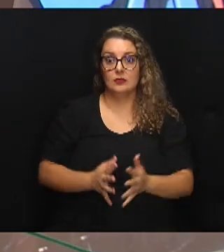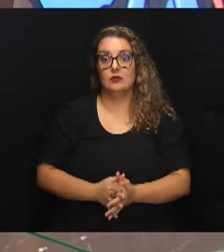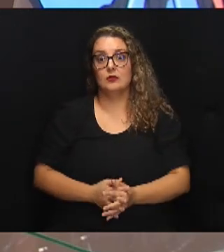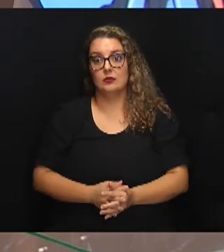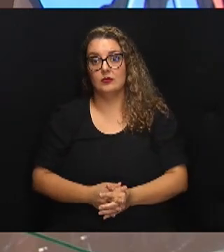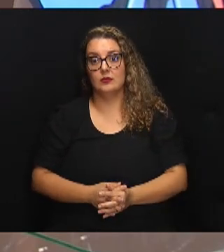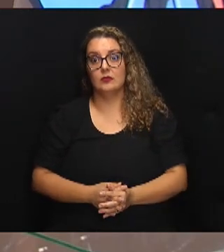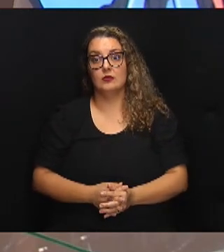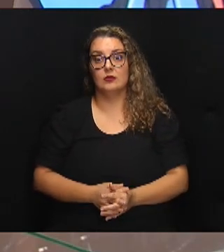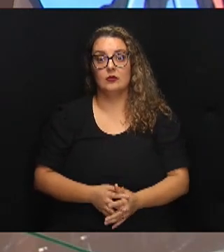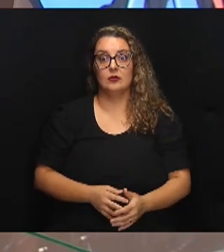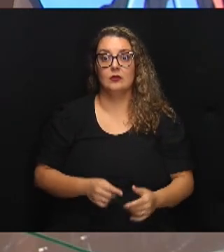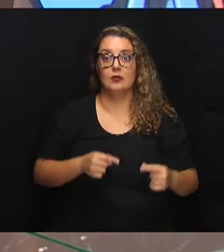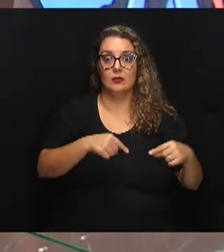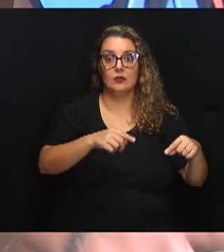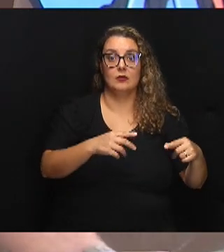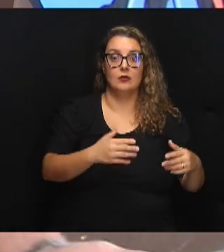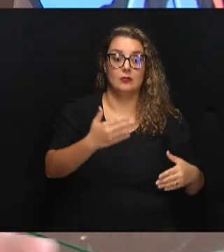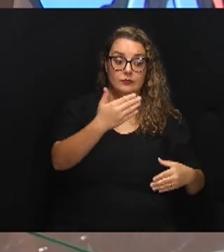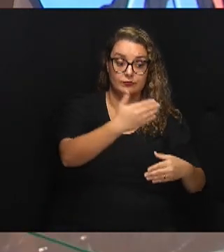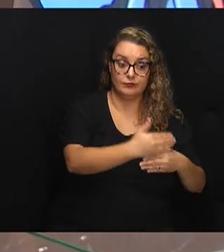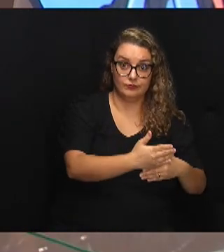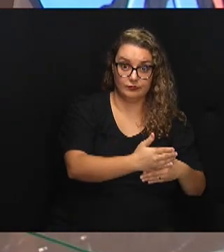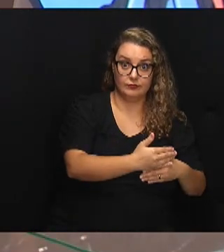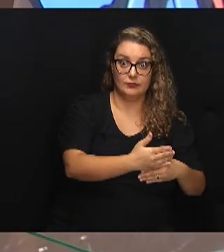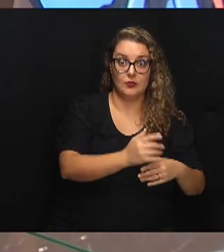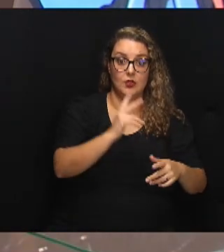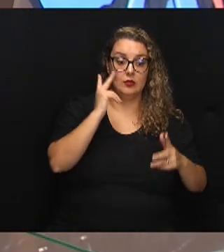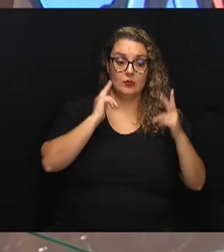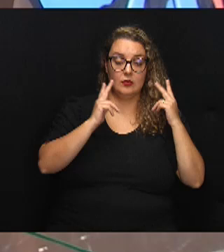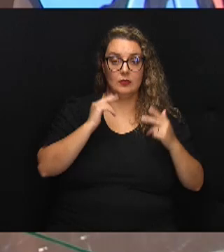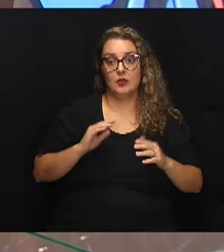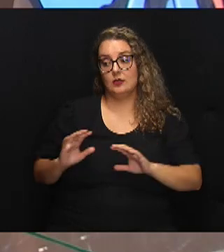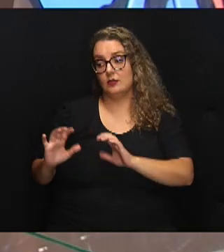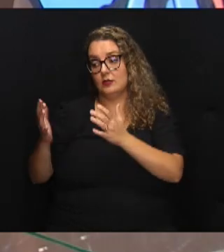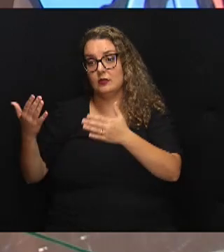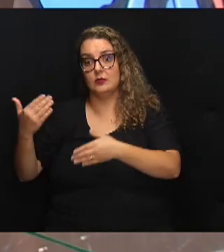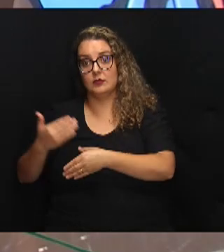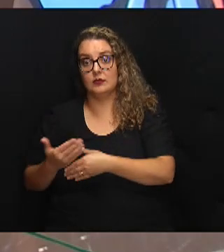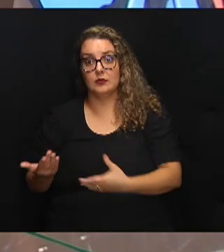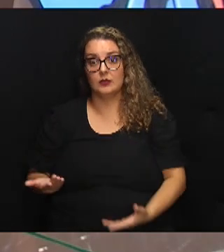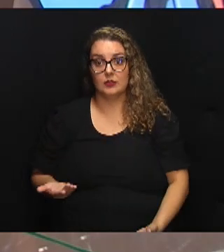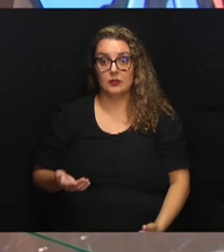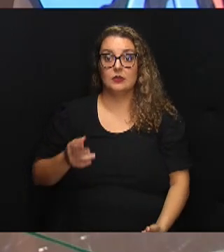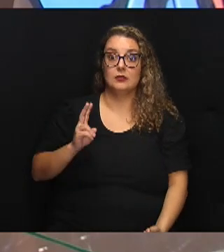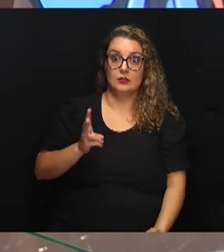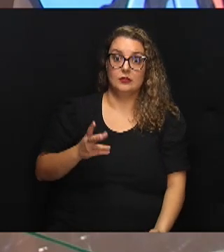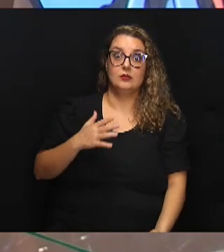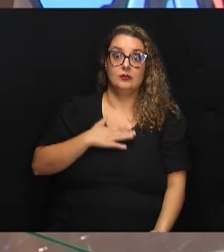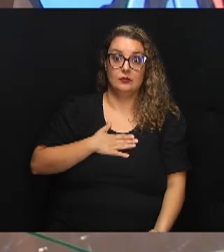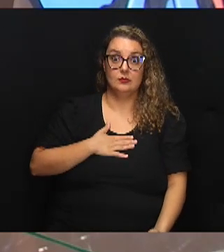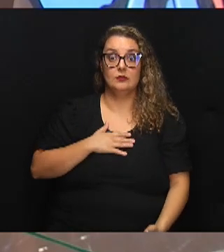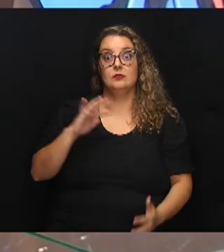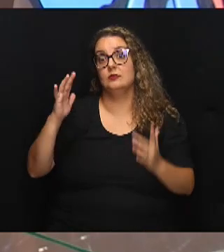vi o salão de beleza fechando, eu vi o negócio de eventos fechando e como esse sempre foi o meu maior sonho, eu tinha que achar